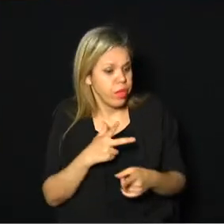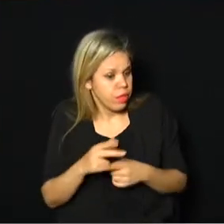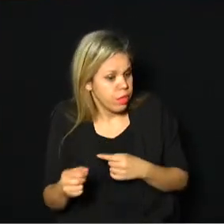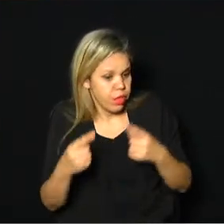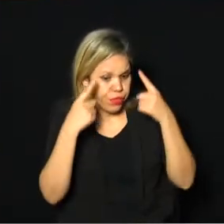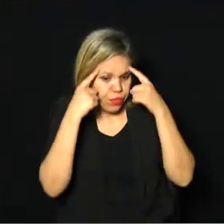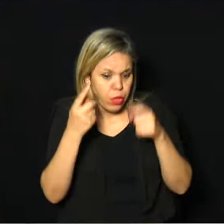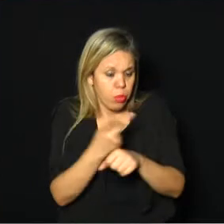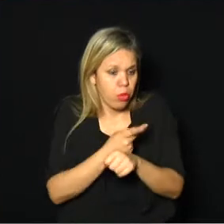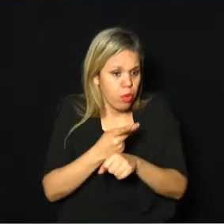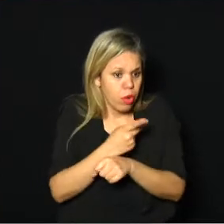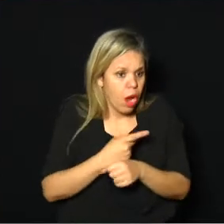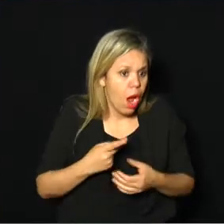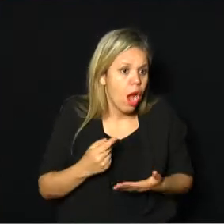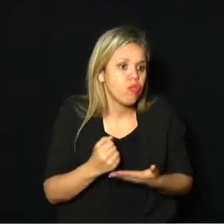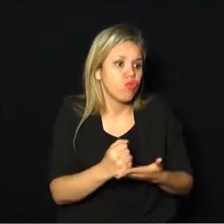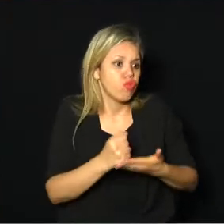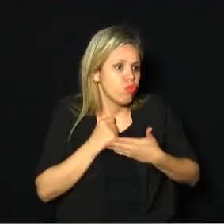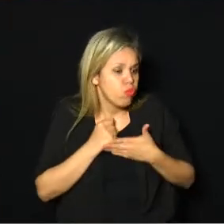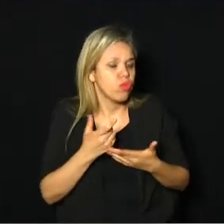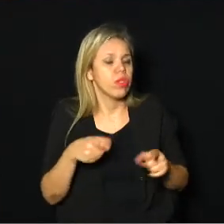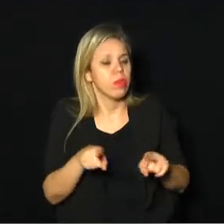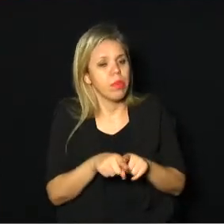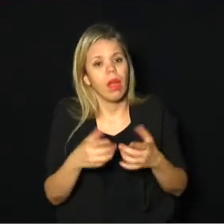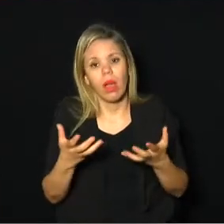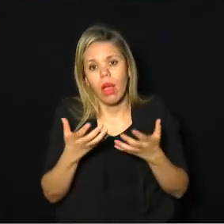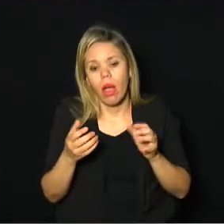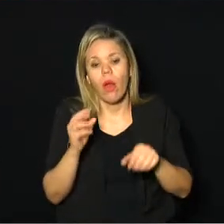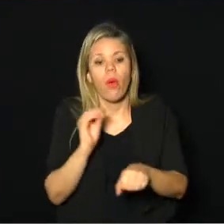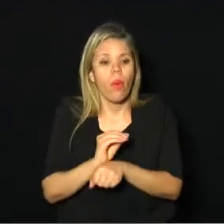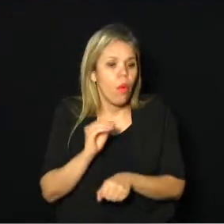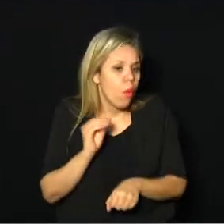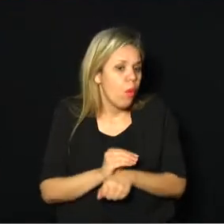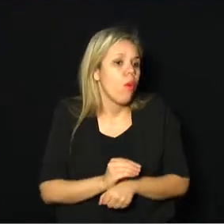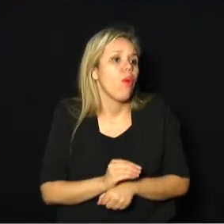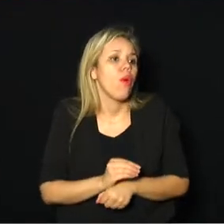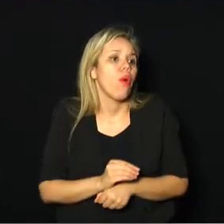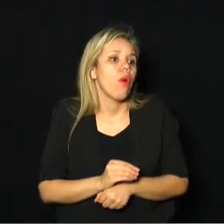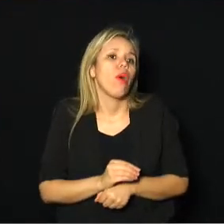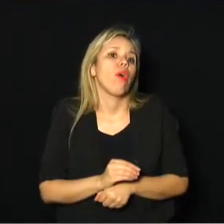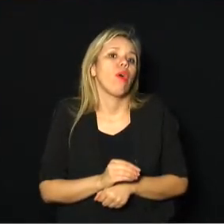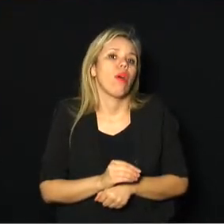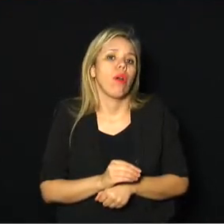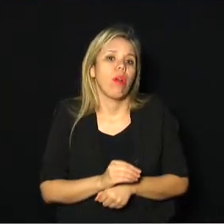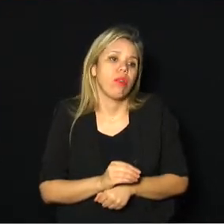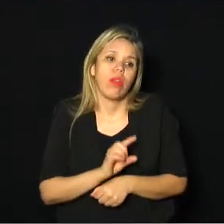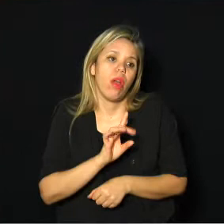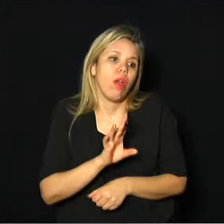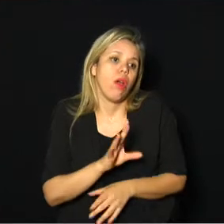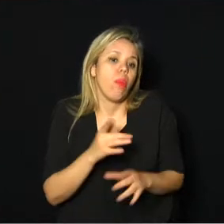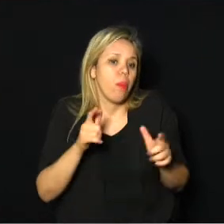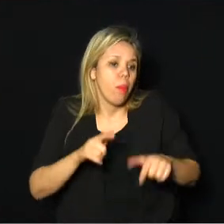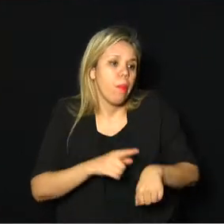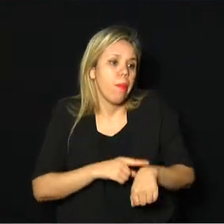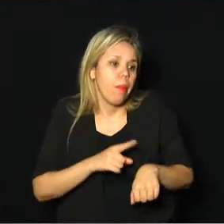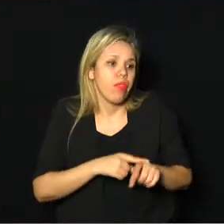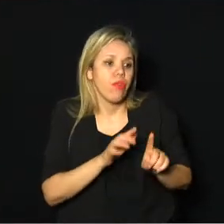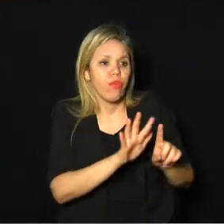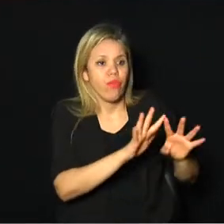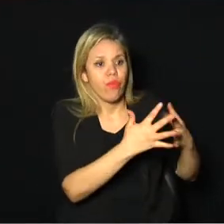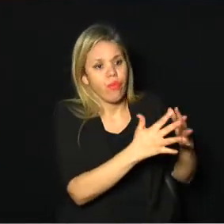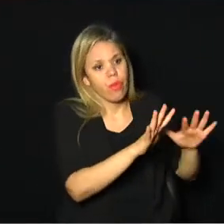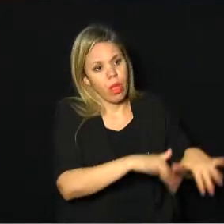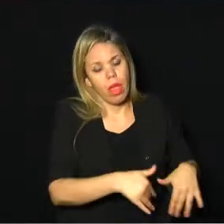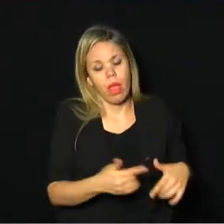procurar ajuda, possam requerer proteção. Então, no momento de isolamento social, essa situação se torna ainda